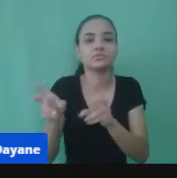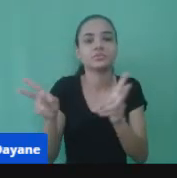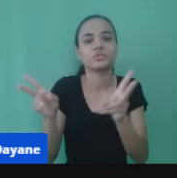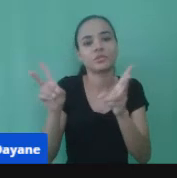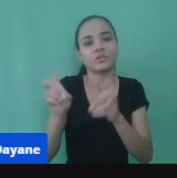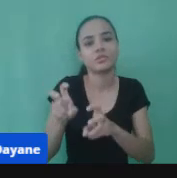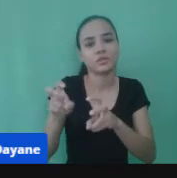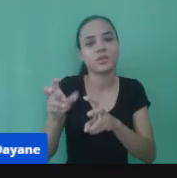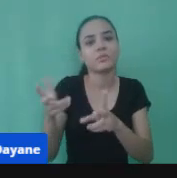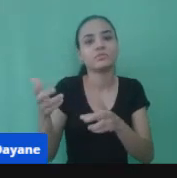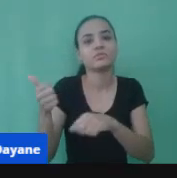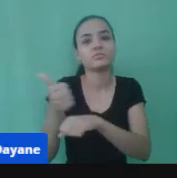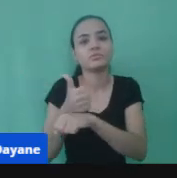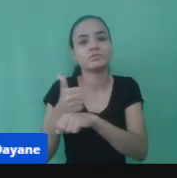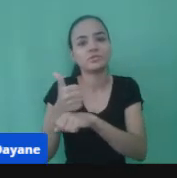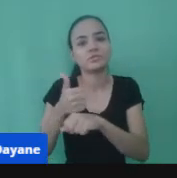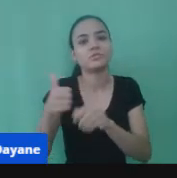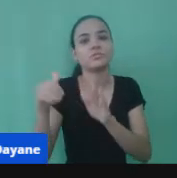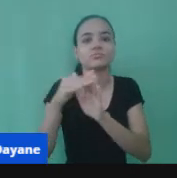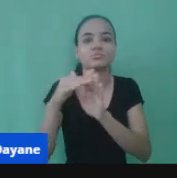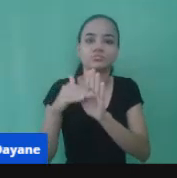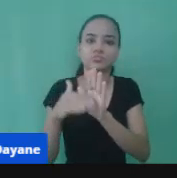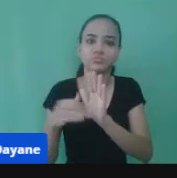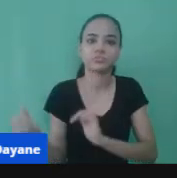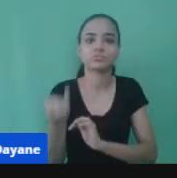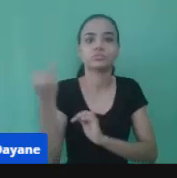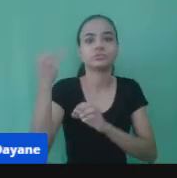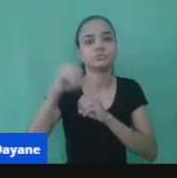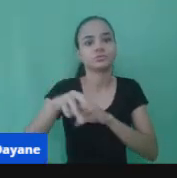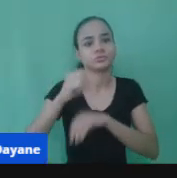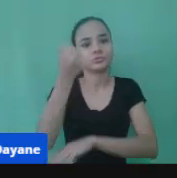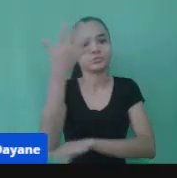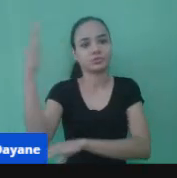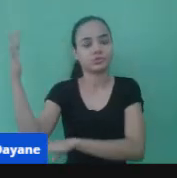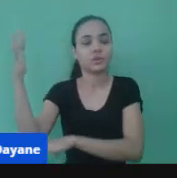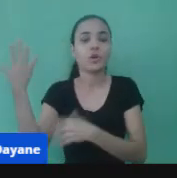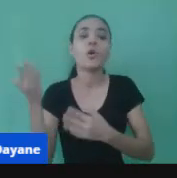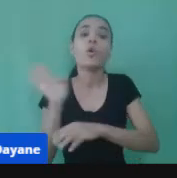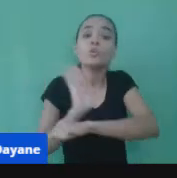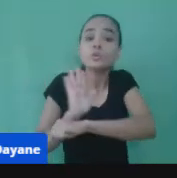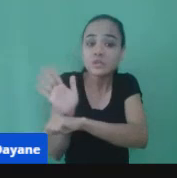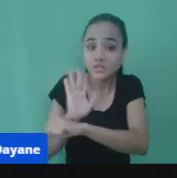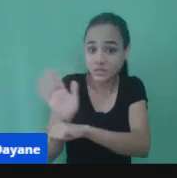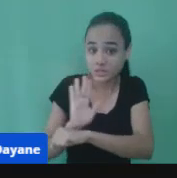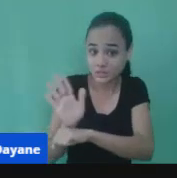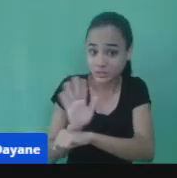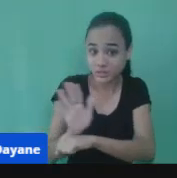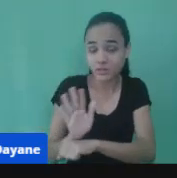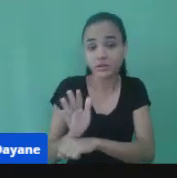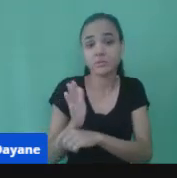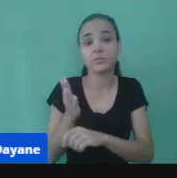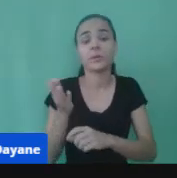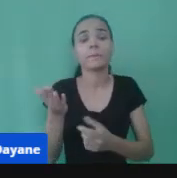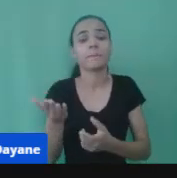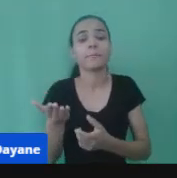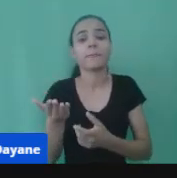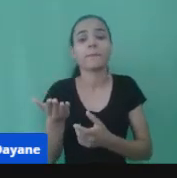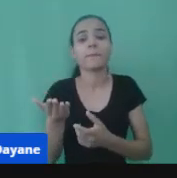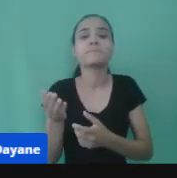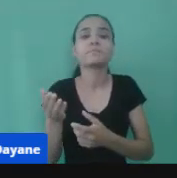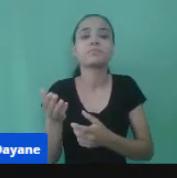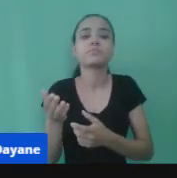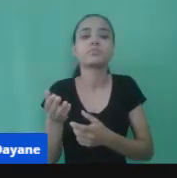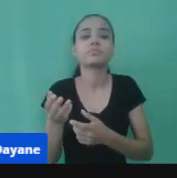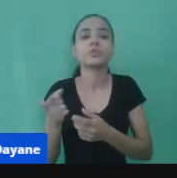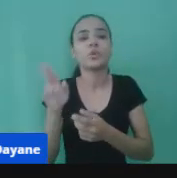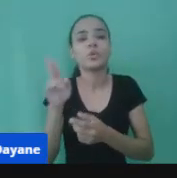uma pincelada. O cinema, né, enquanto esse recurso metodológico, como é que eu posso utilizar o cinema como metodologia nas minhas